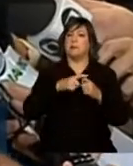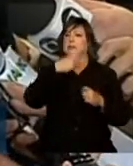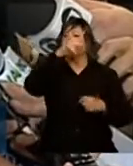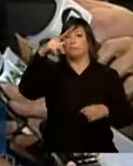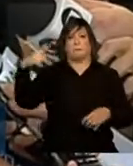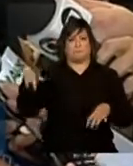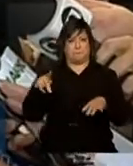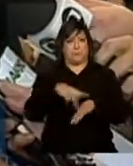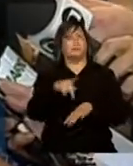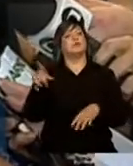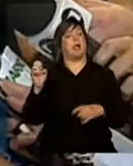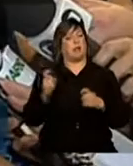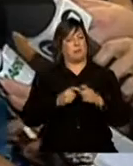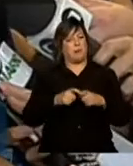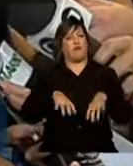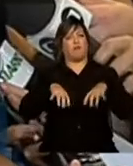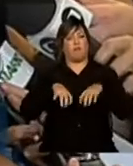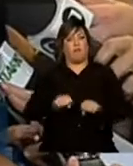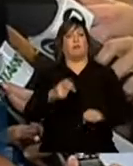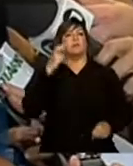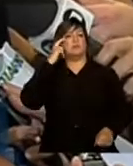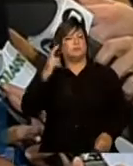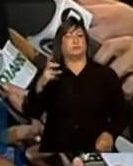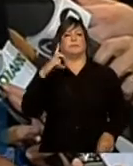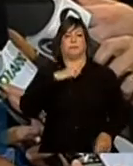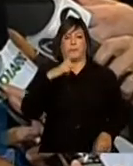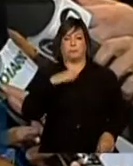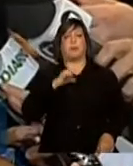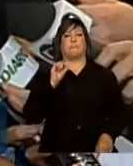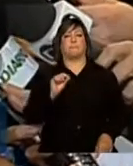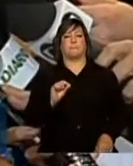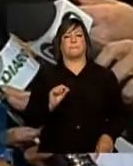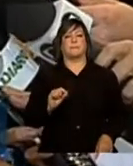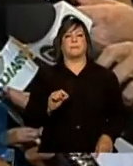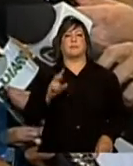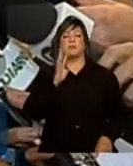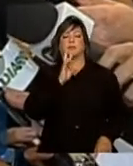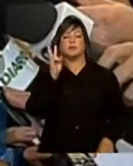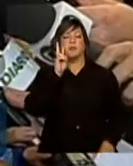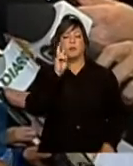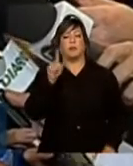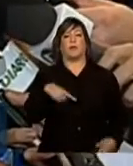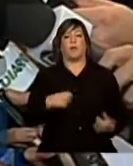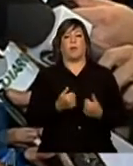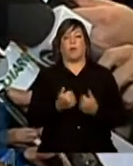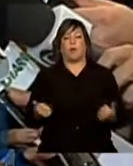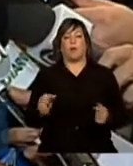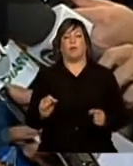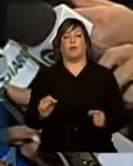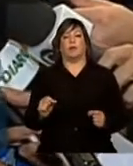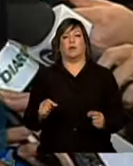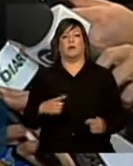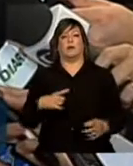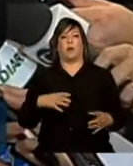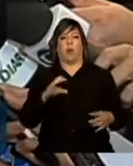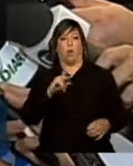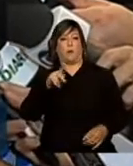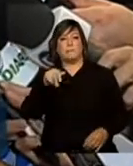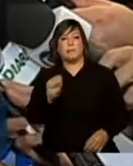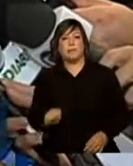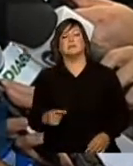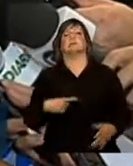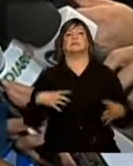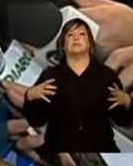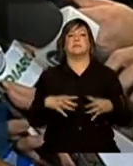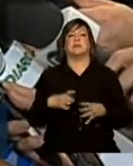países, é exigida autorização do exercício de medicina nos seus países. No caso da cooperação com a Organização Pan-Americana de Saúde, são profissionais com